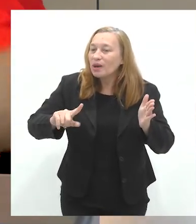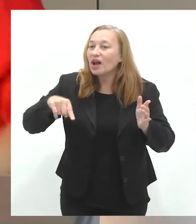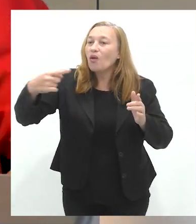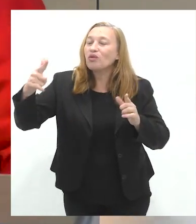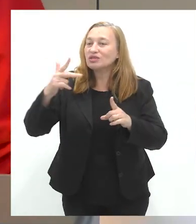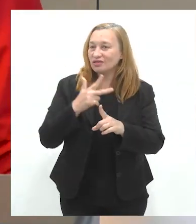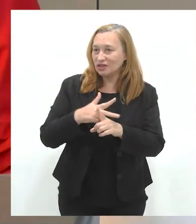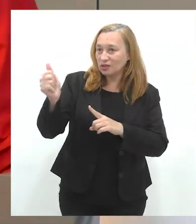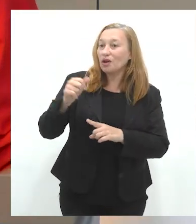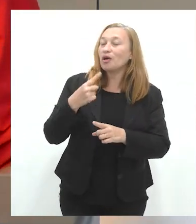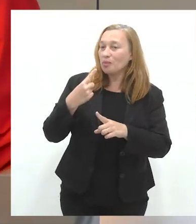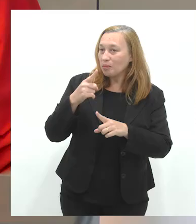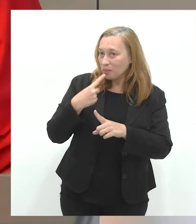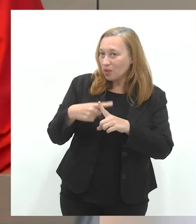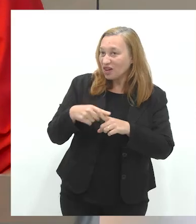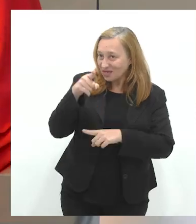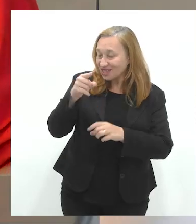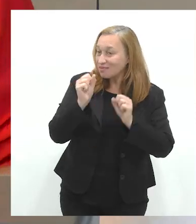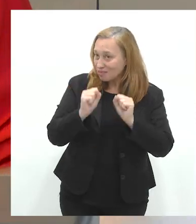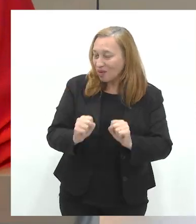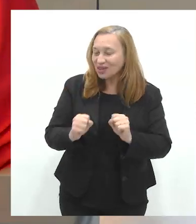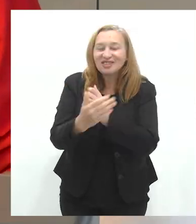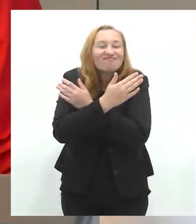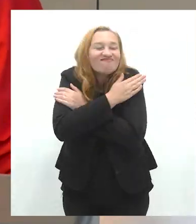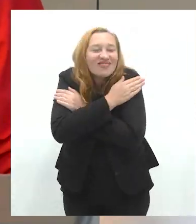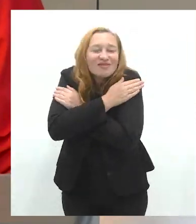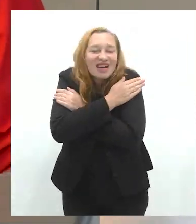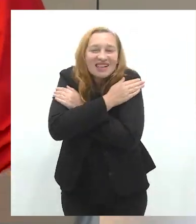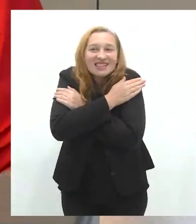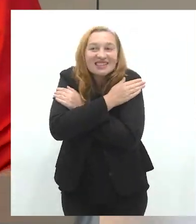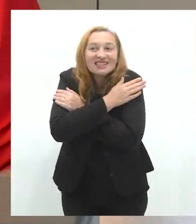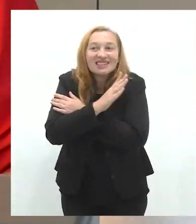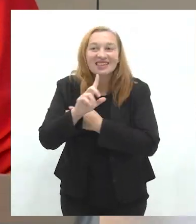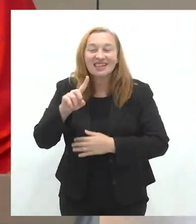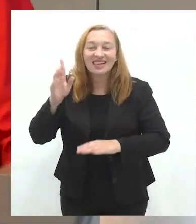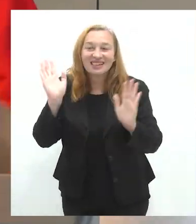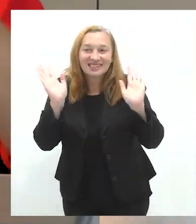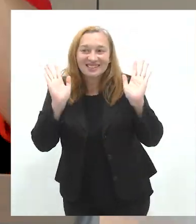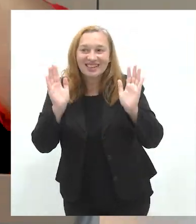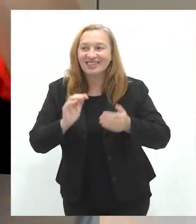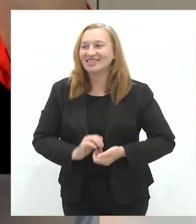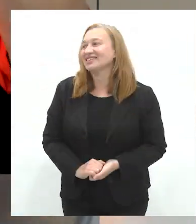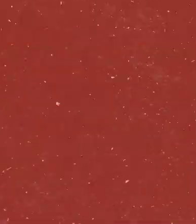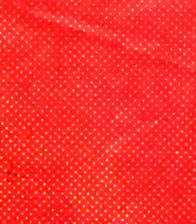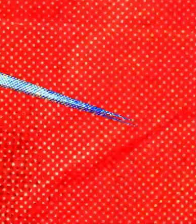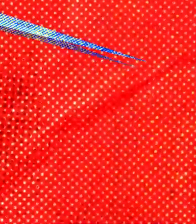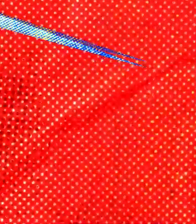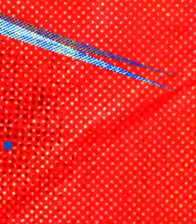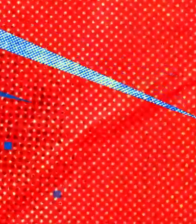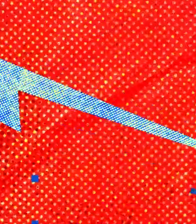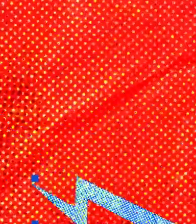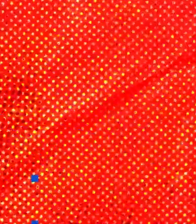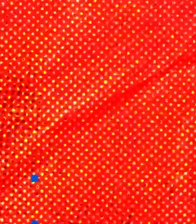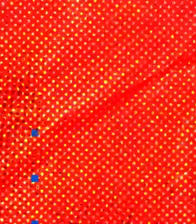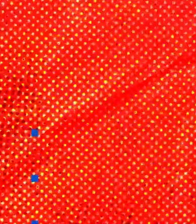sua próxima conquista, porque você pode. Um abraço e até a próxima!